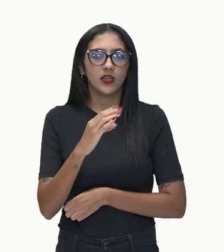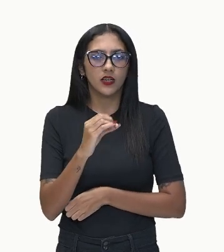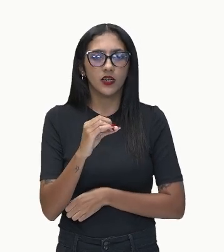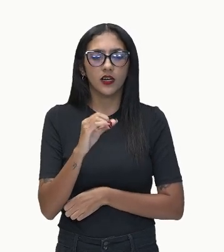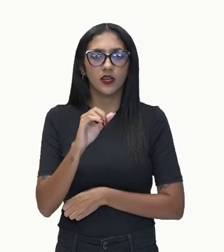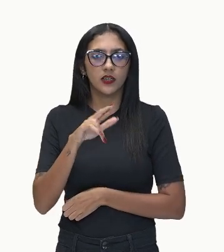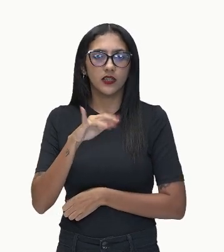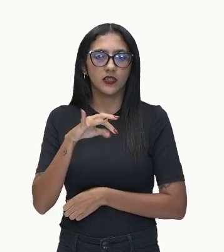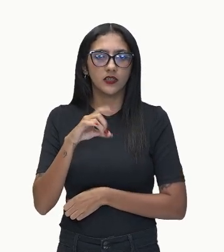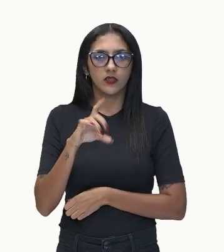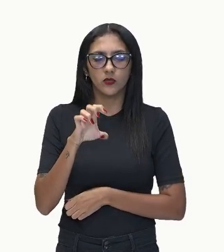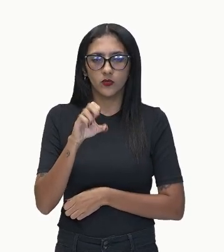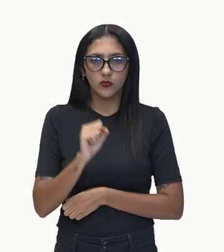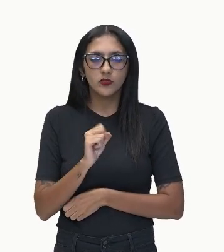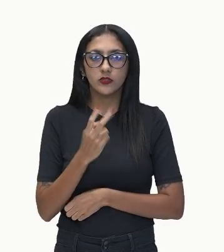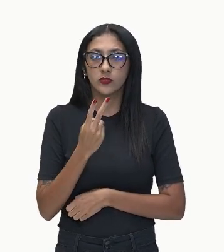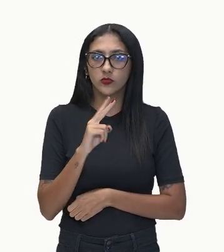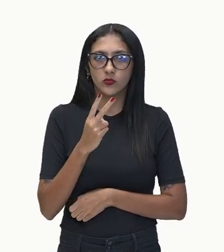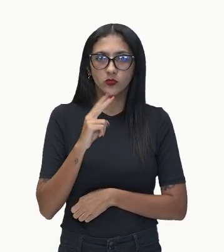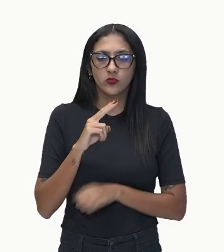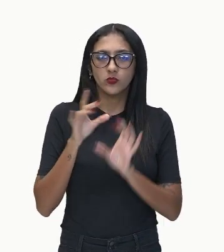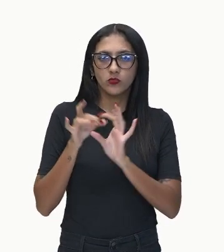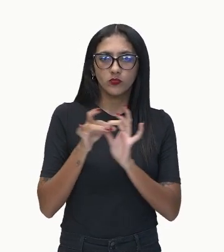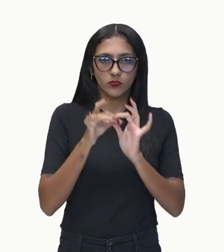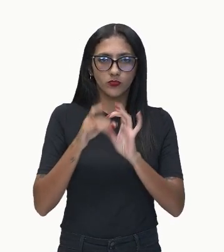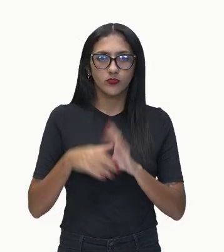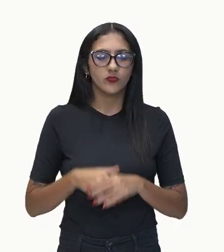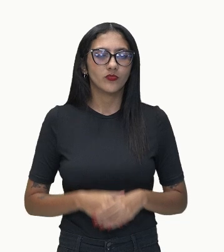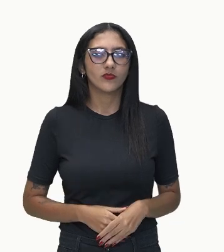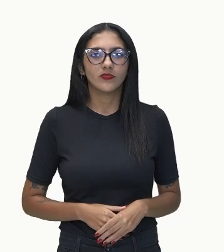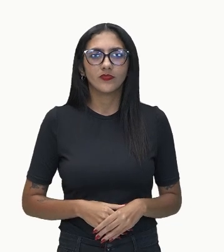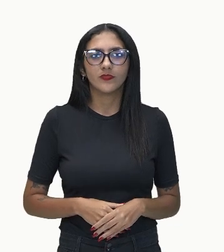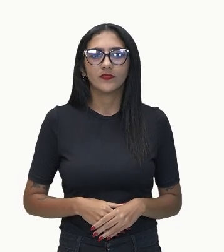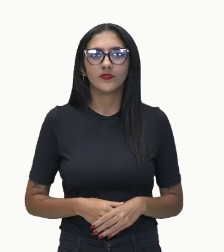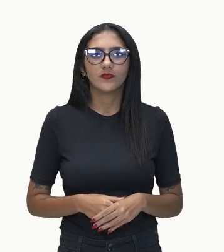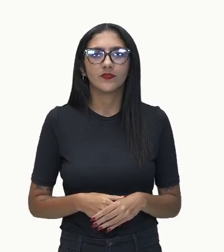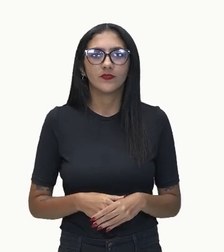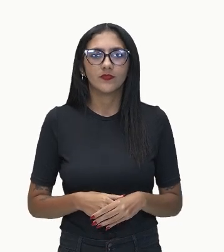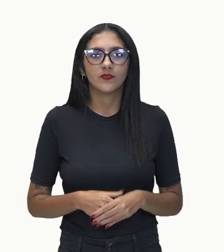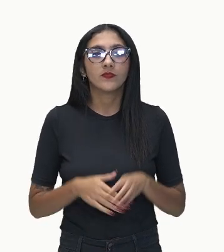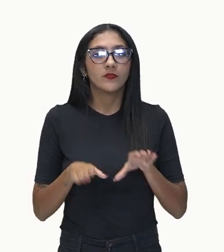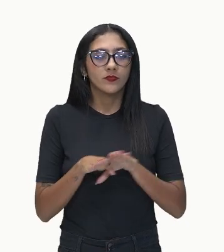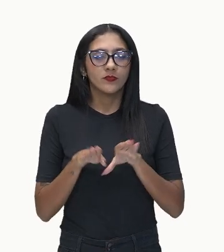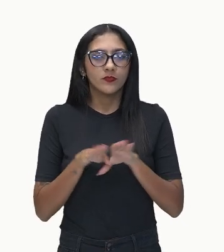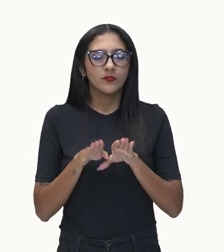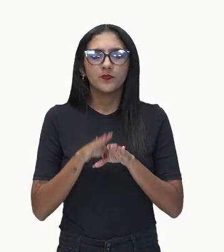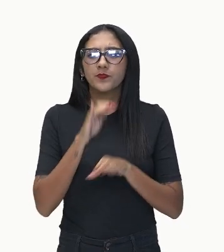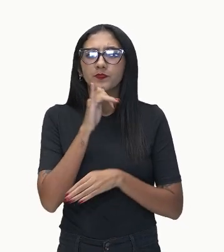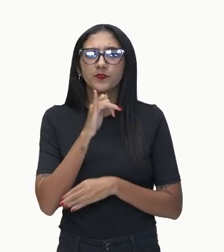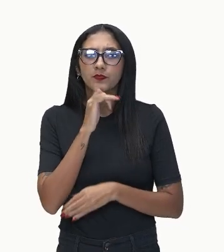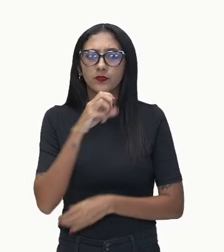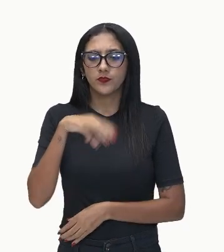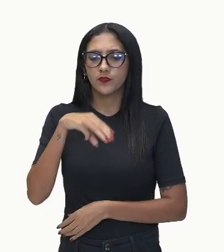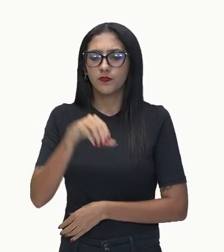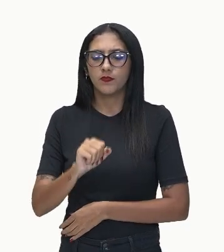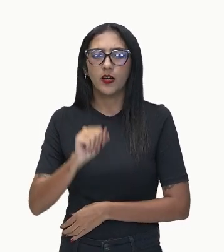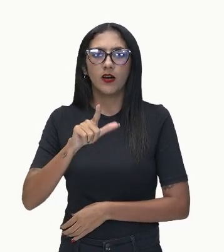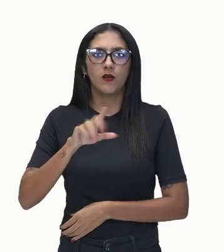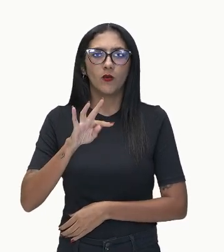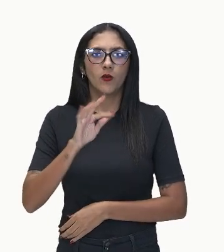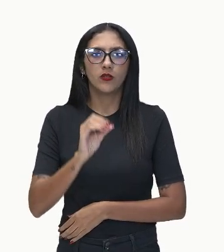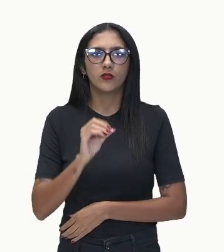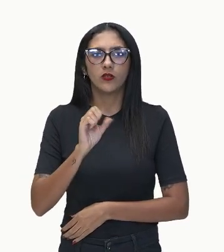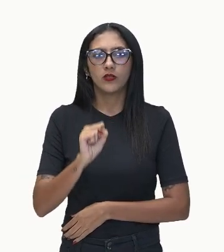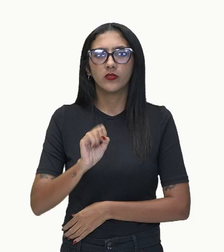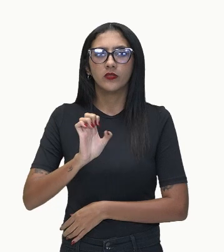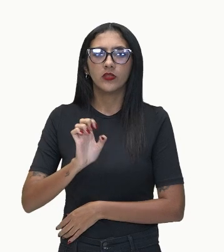de 2 monossacarídeos. E também tem como exemplo a maltose. O que é a maltose? Ela